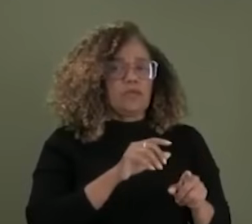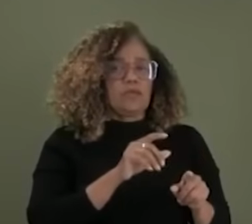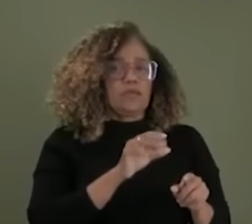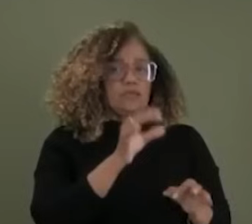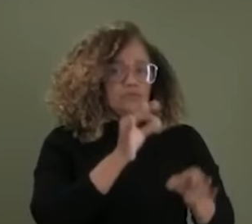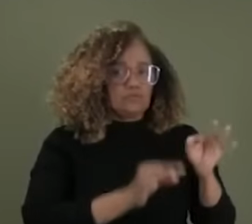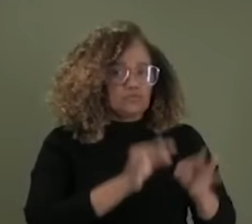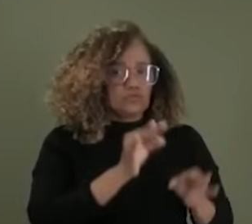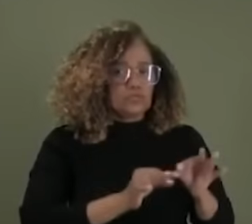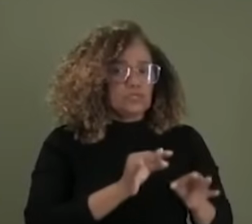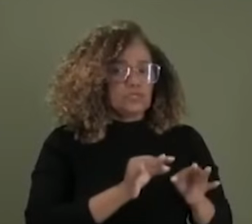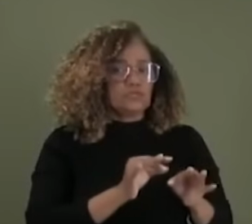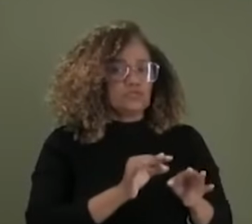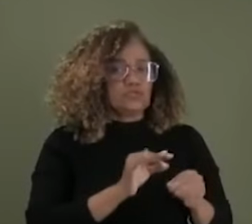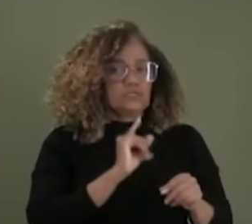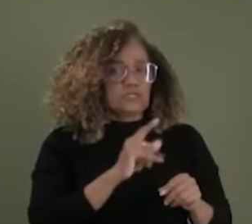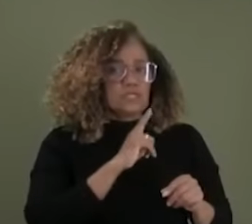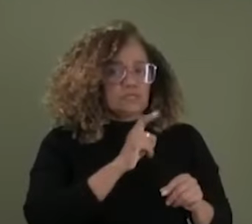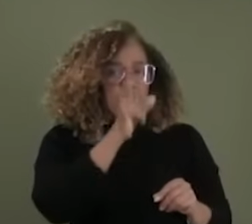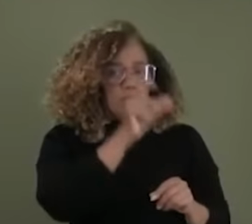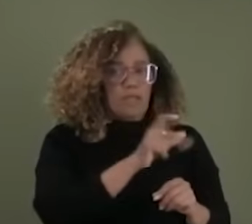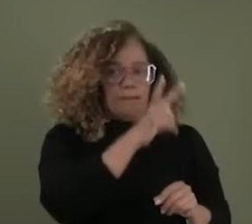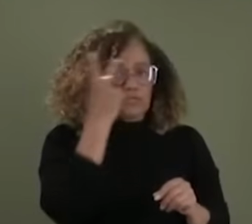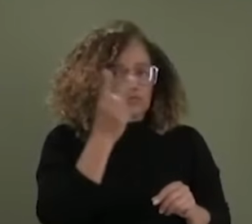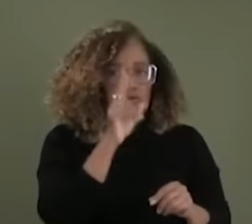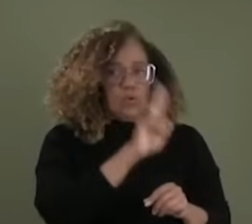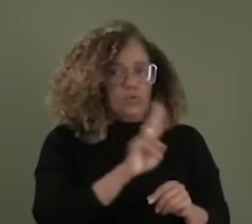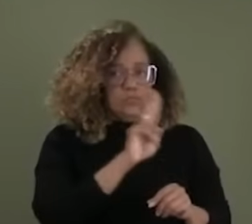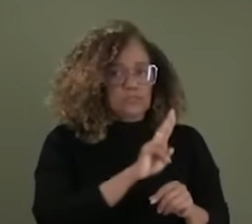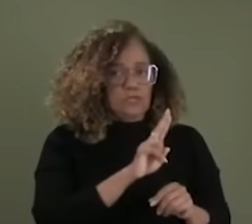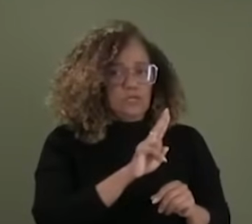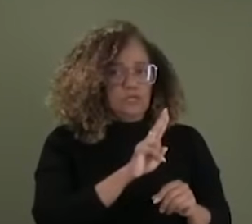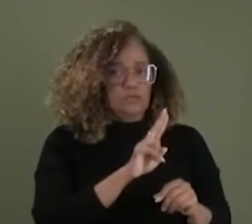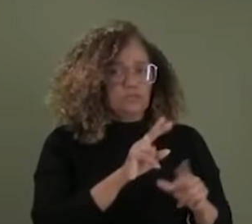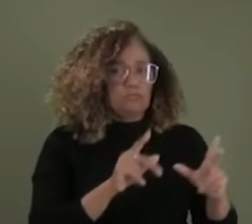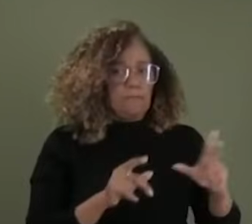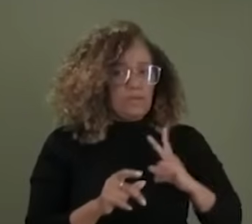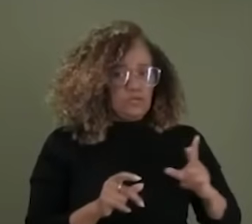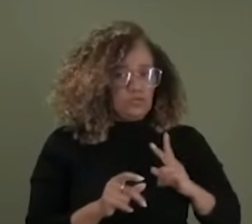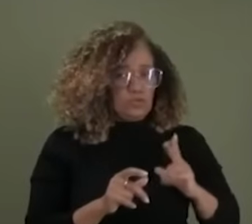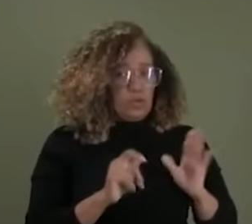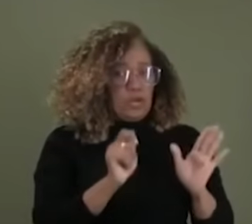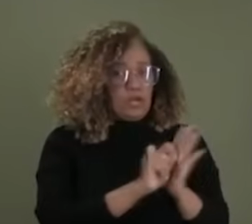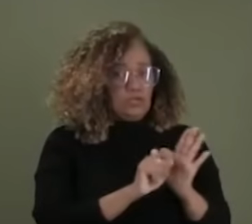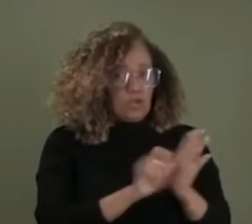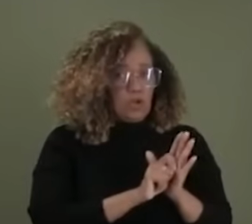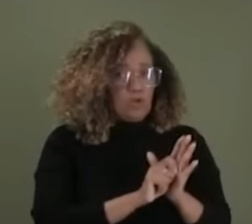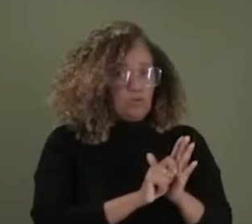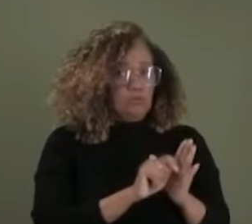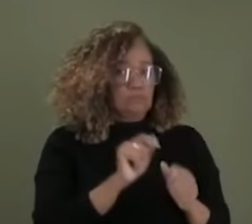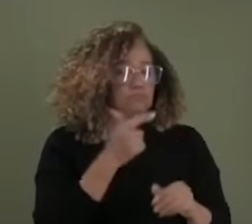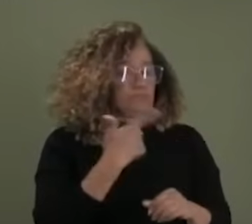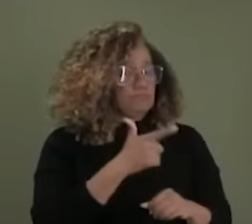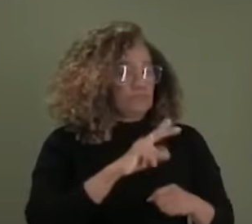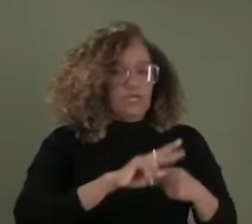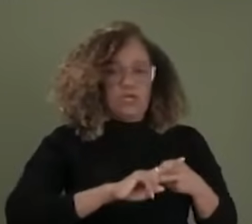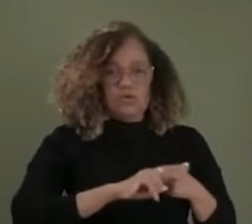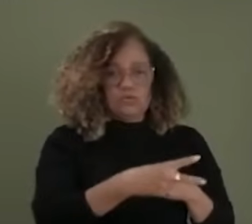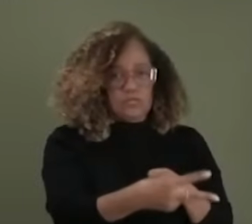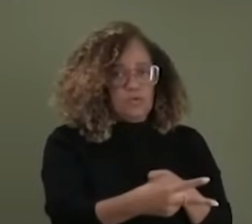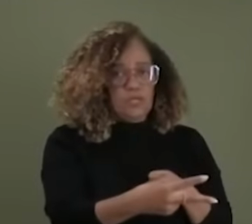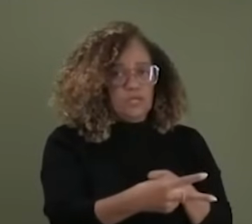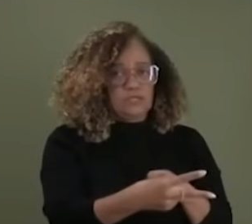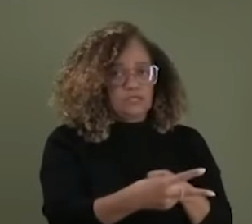para uso, significa que alguém que estiver portando droga para consumo próprio não terá consequência alguma aquele fato, sequer a droga vai